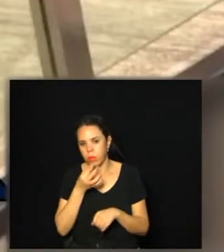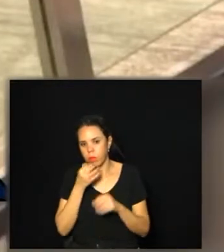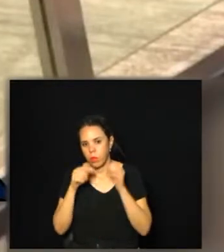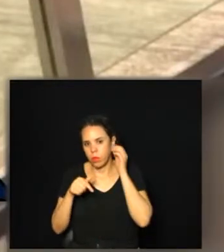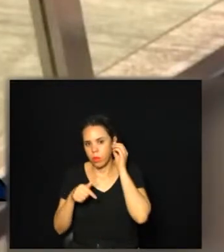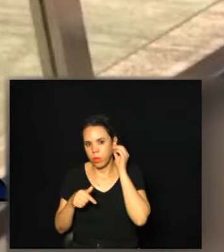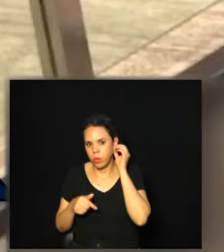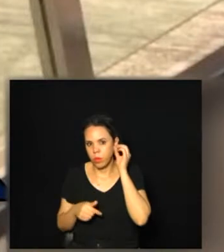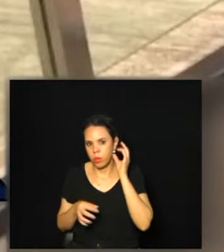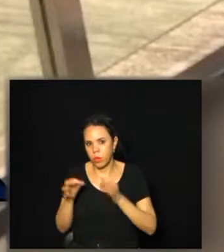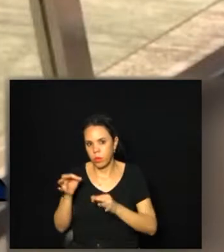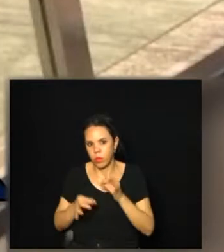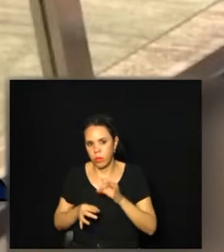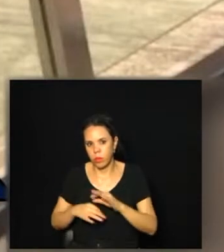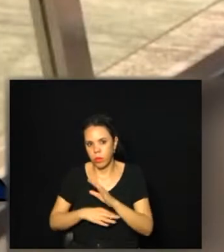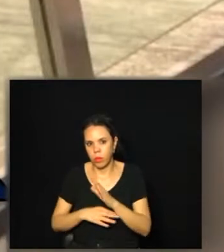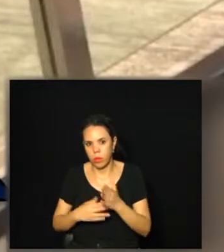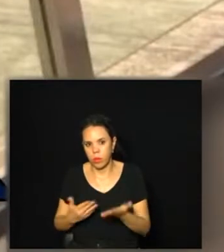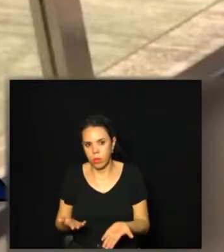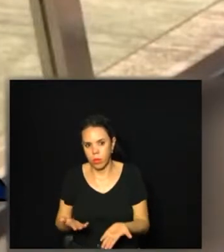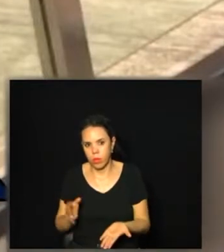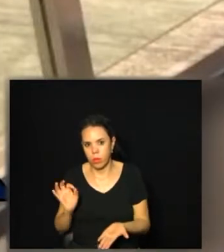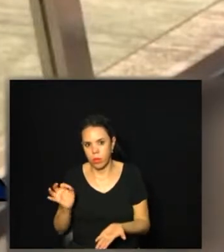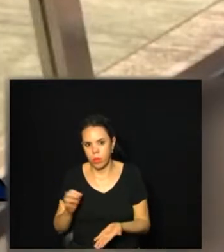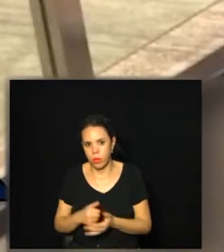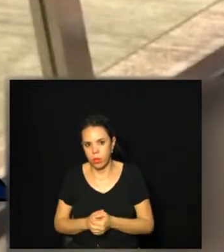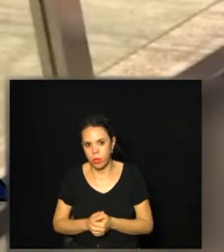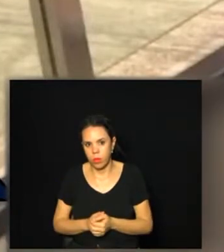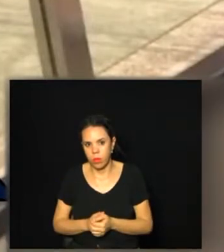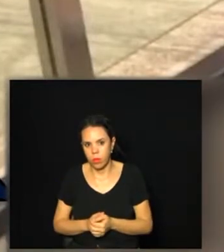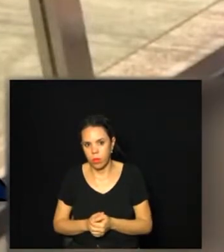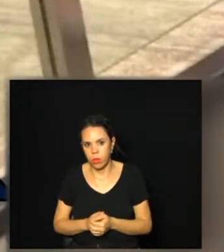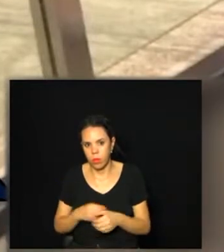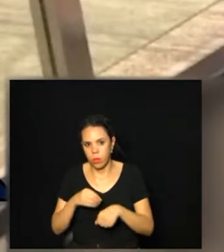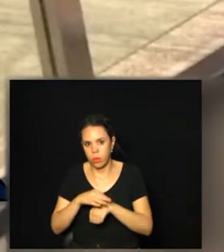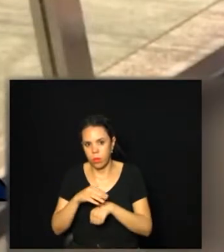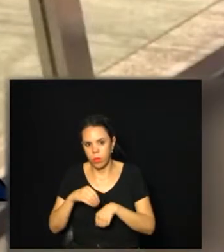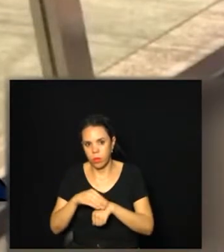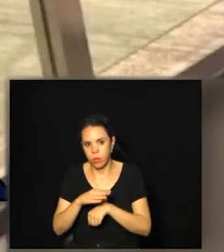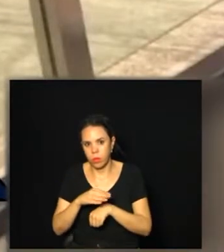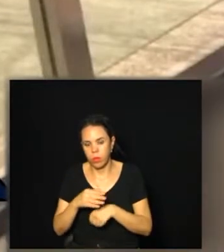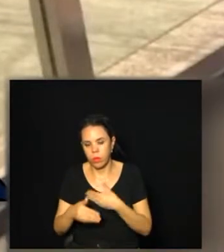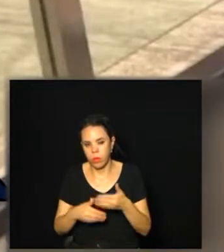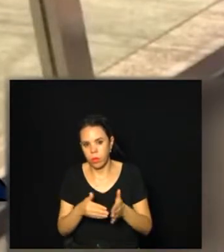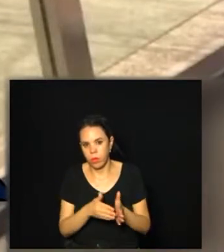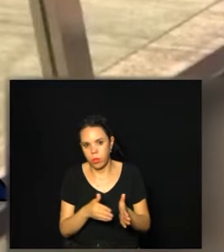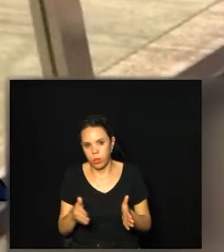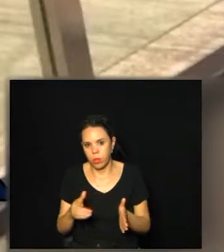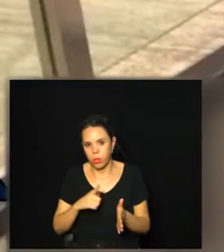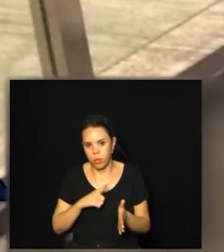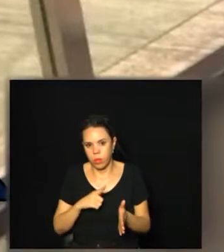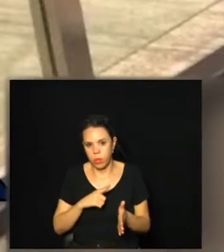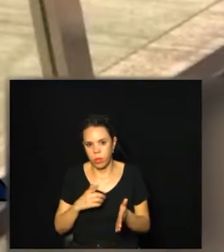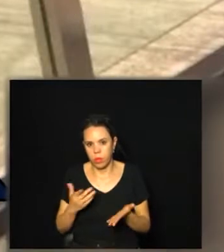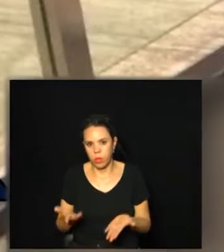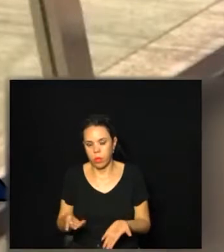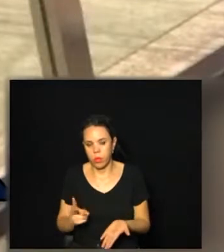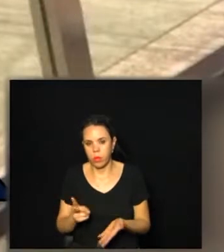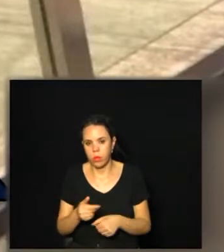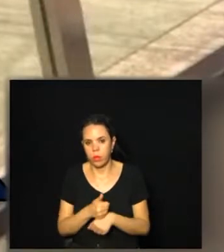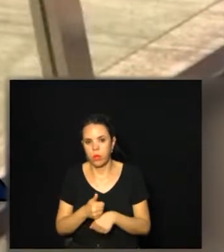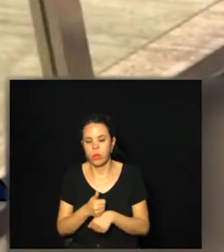do jurídico da casa e com certeza passa por todo esse processo. Então nós damos aí